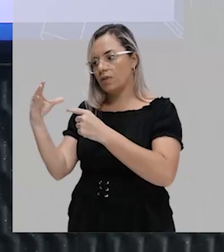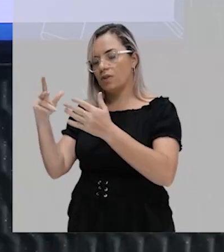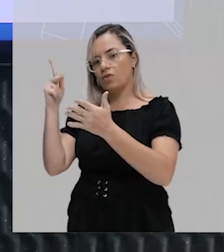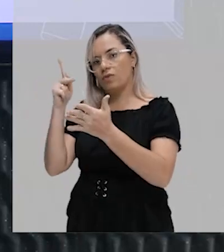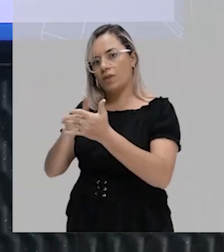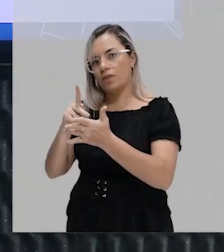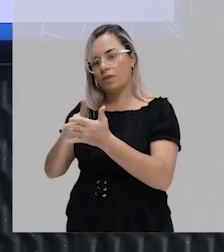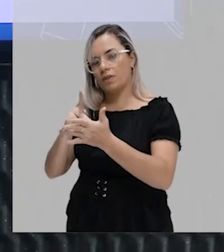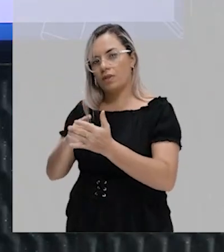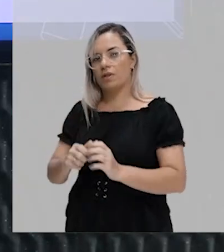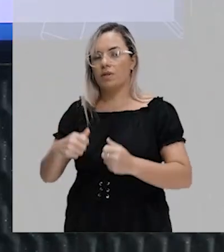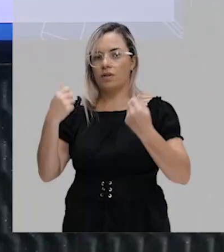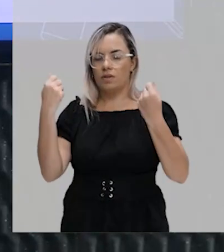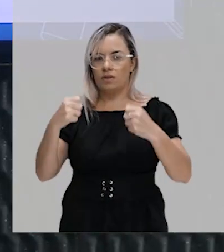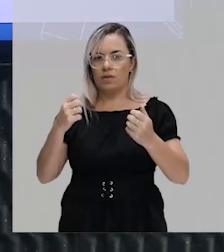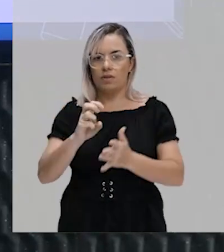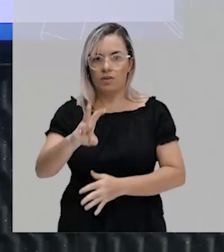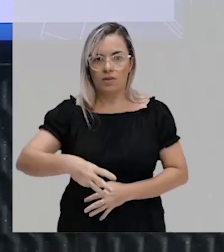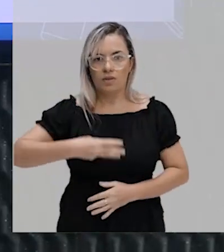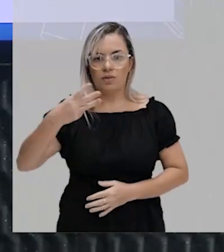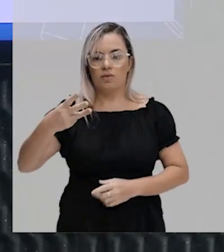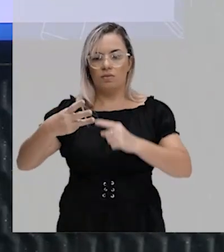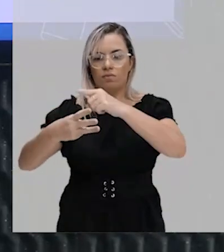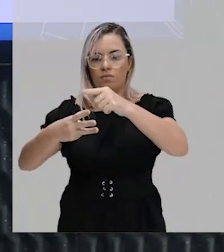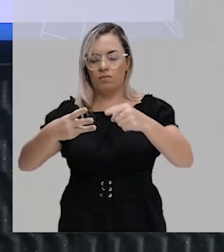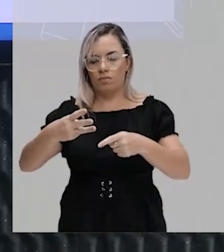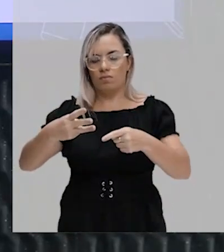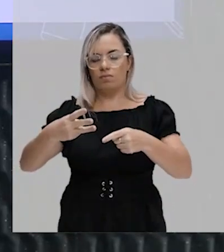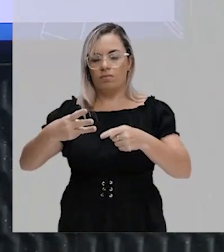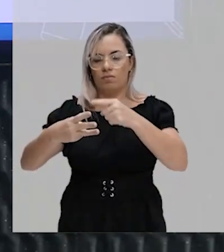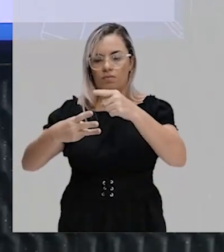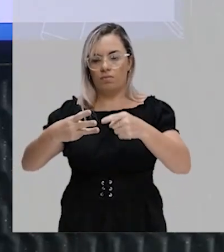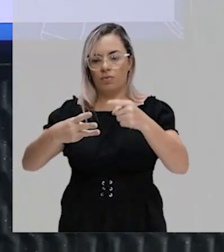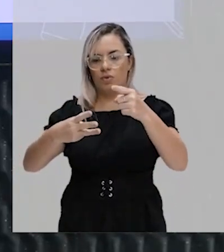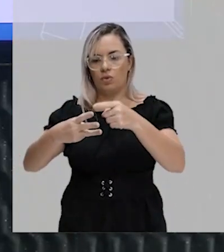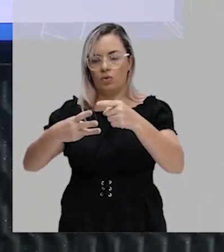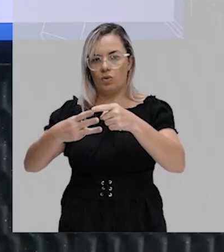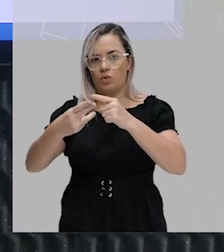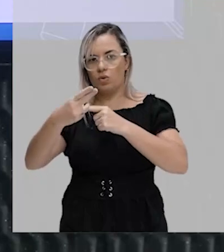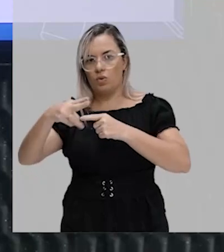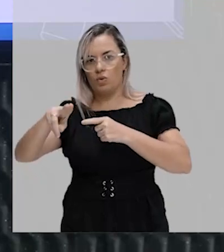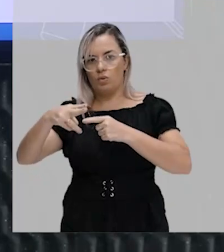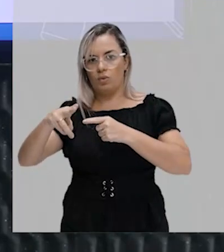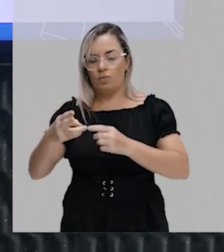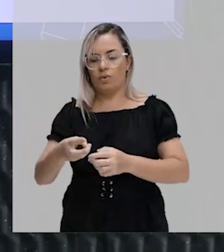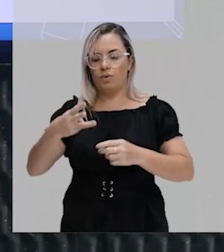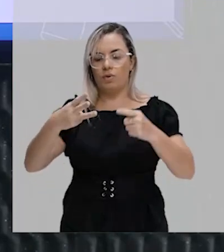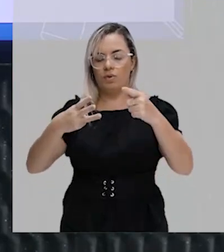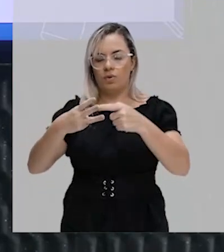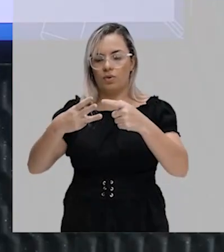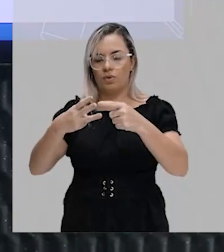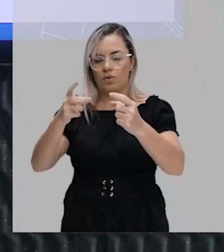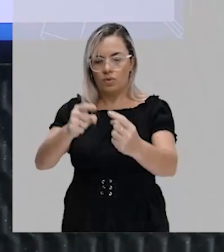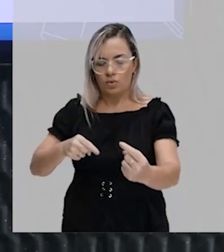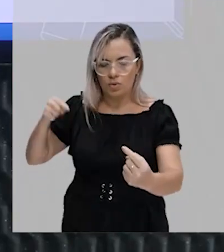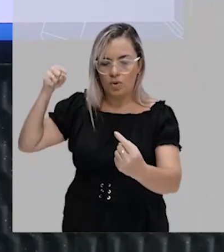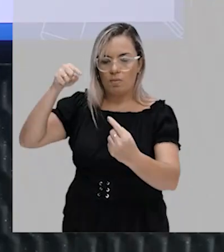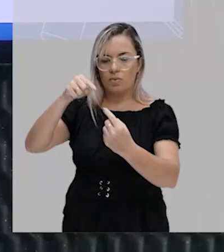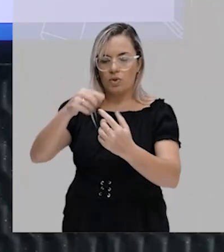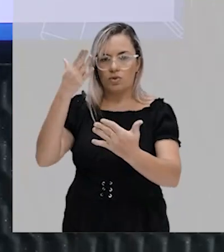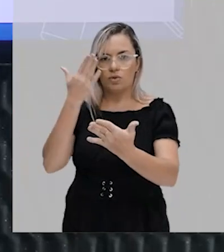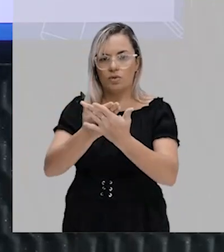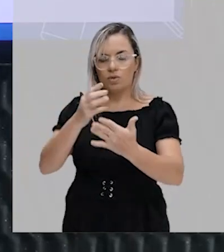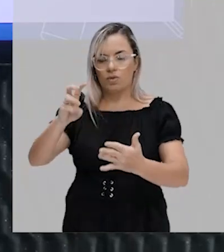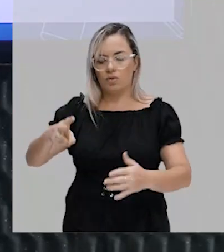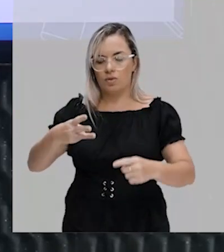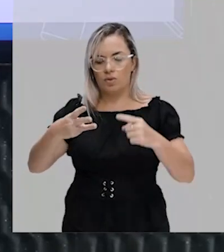verdade, ela precisa de três coisas. Ela precisa ter um nome, ela precisa ter um objeto de estudo